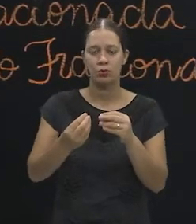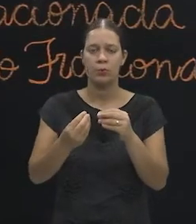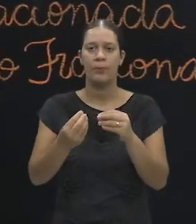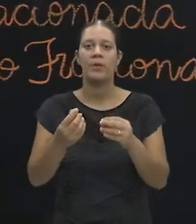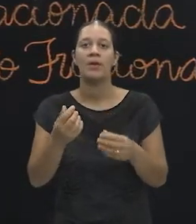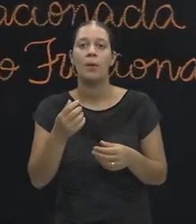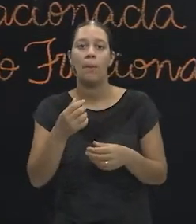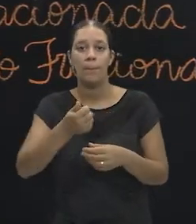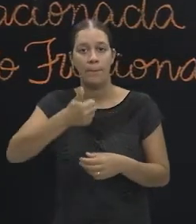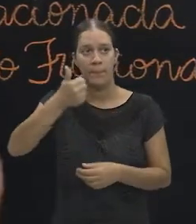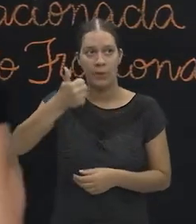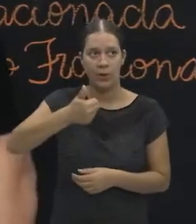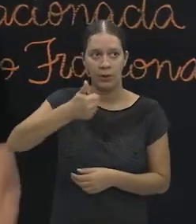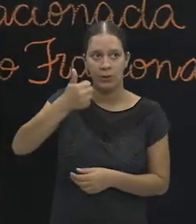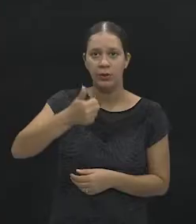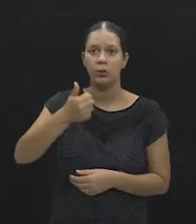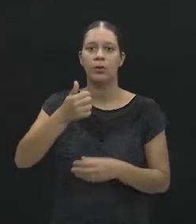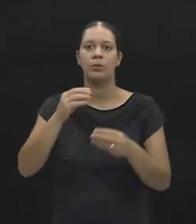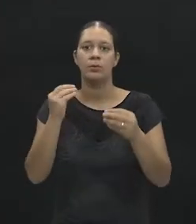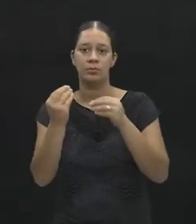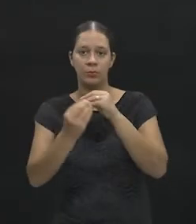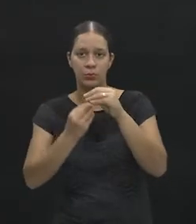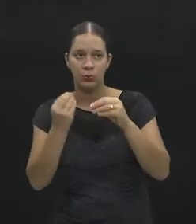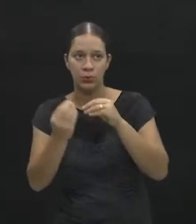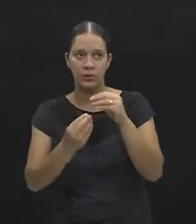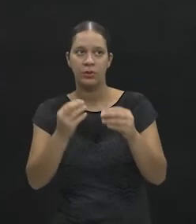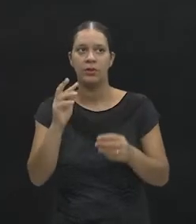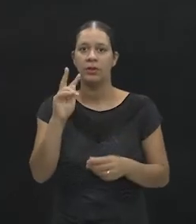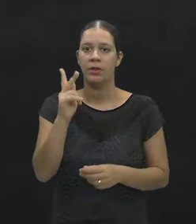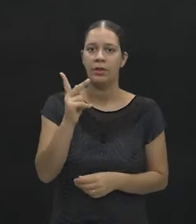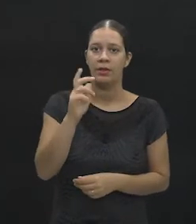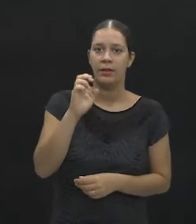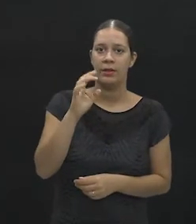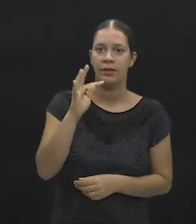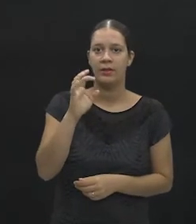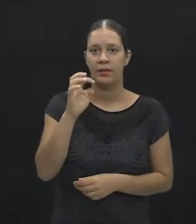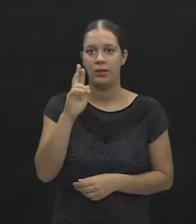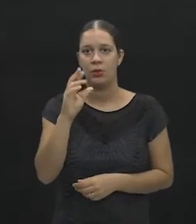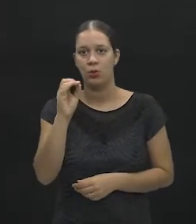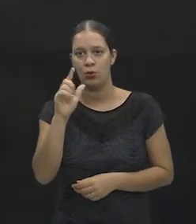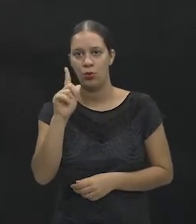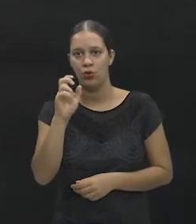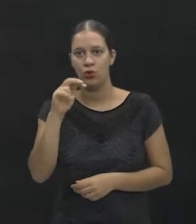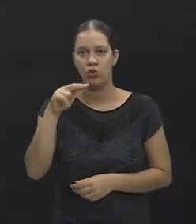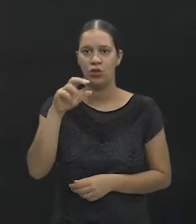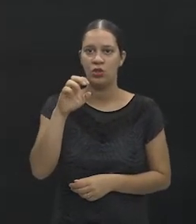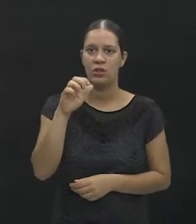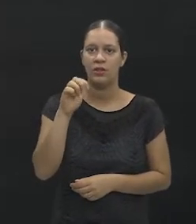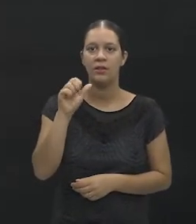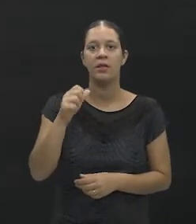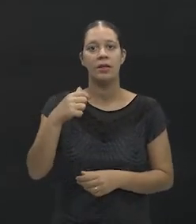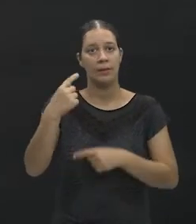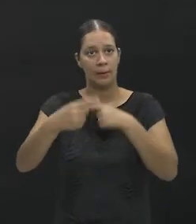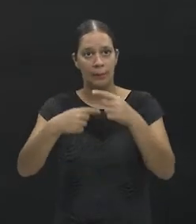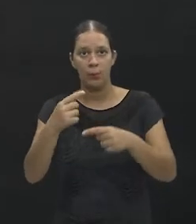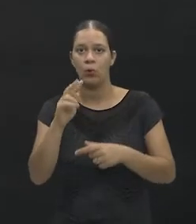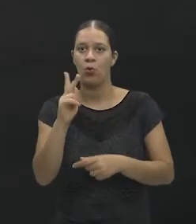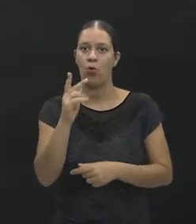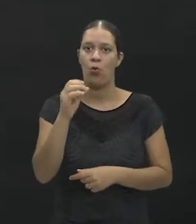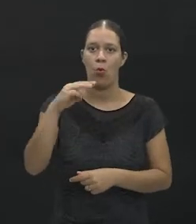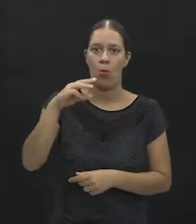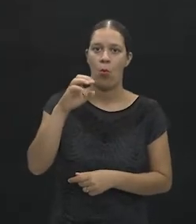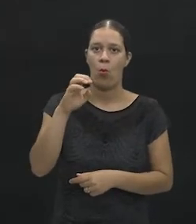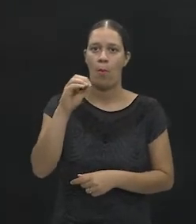substâncias que formam uma mistura. Primeiro, vou abordar as misturas heterogêneas e depois eu vou fazer uma abordagem para as